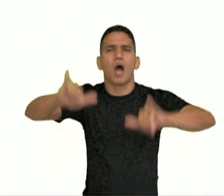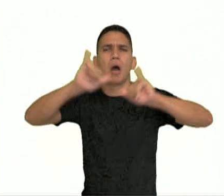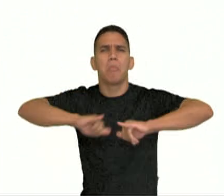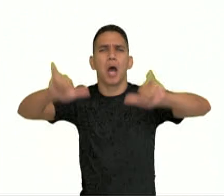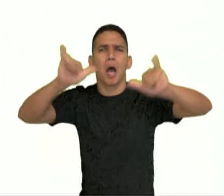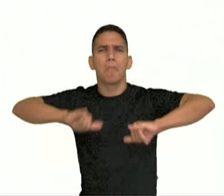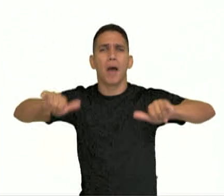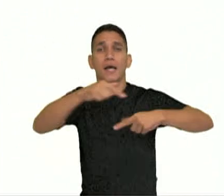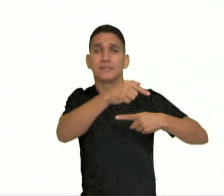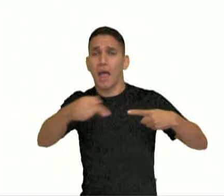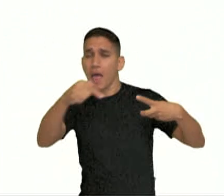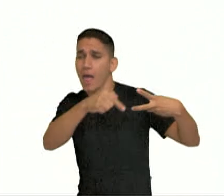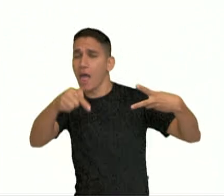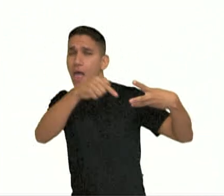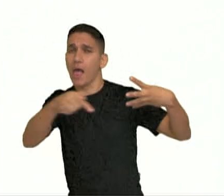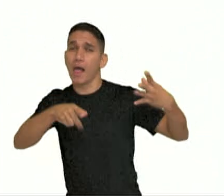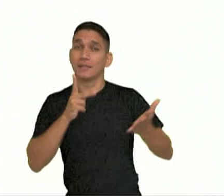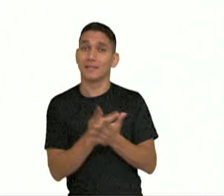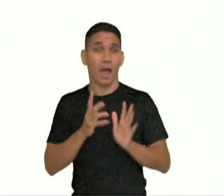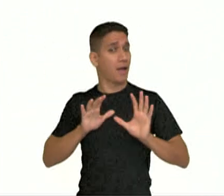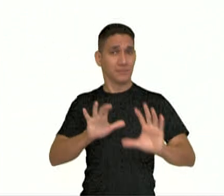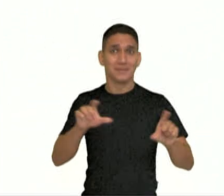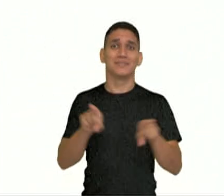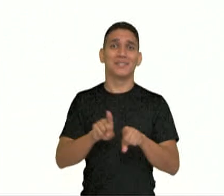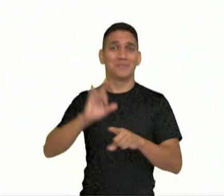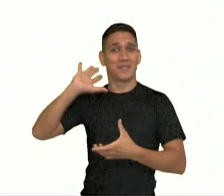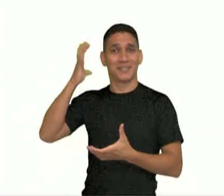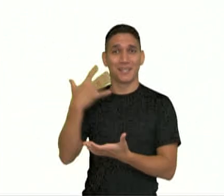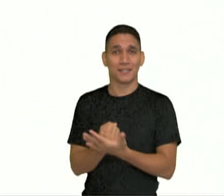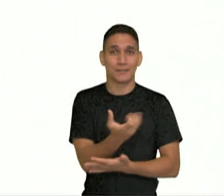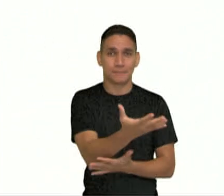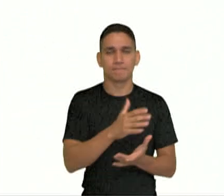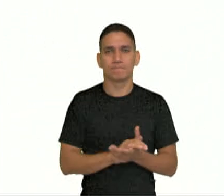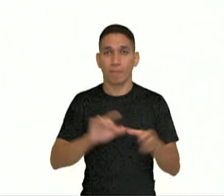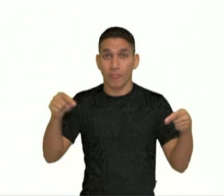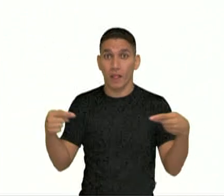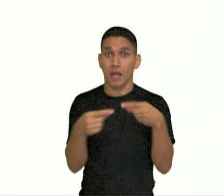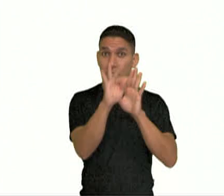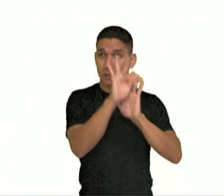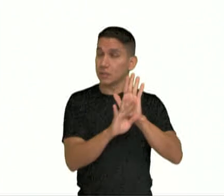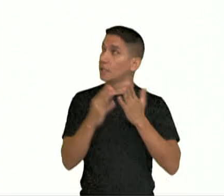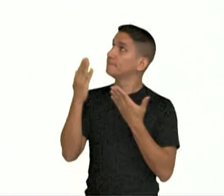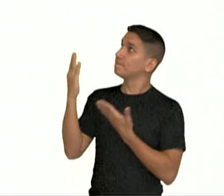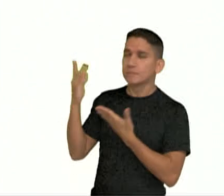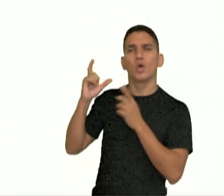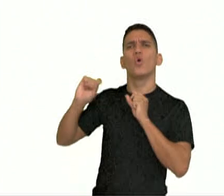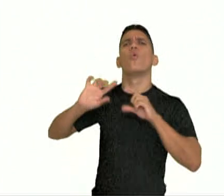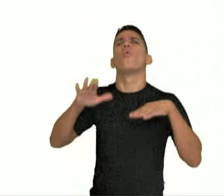transmissões semanais nesse tipo de formato. Segundo o texto, quais